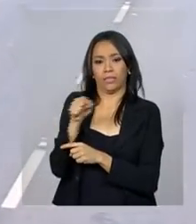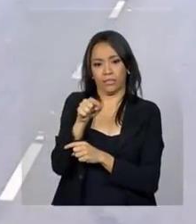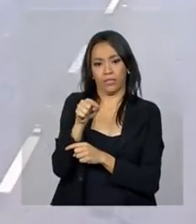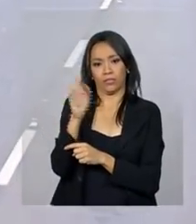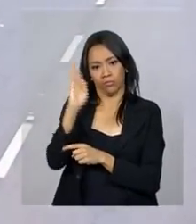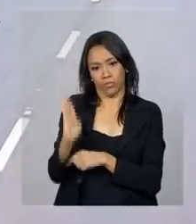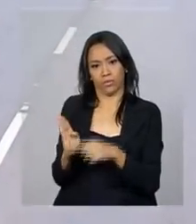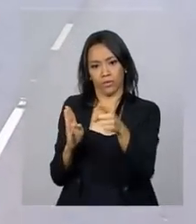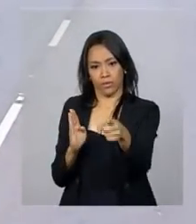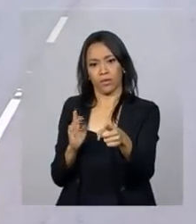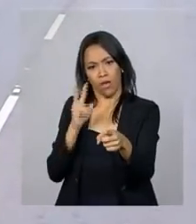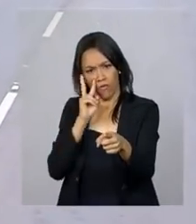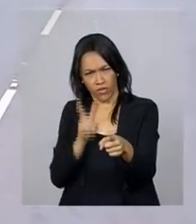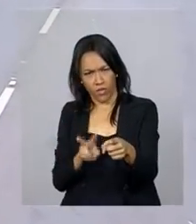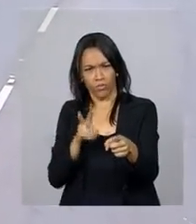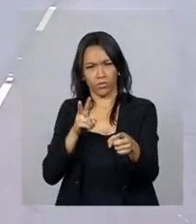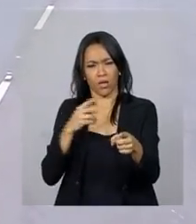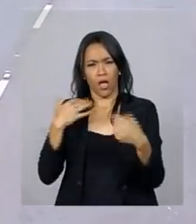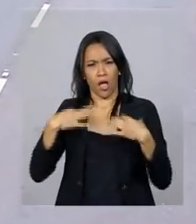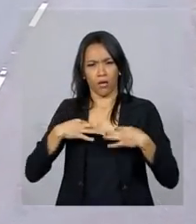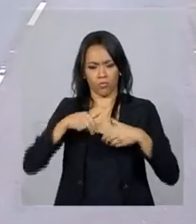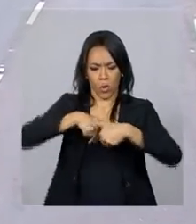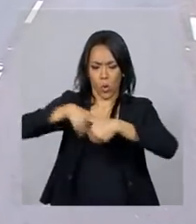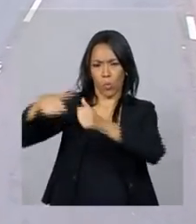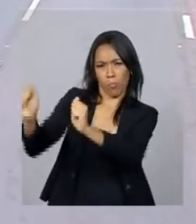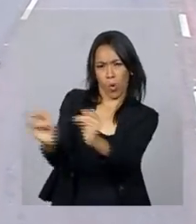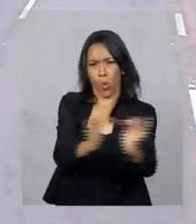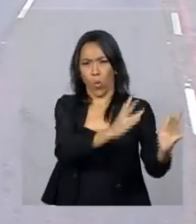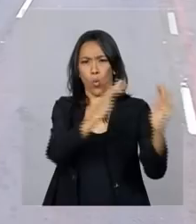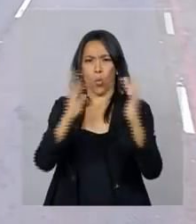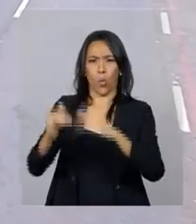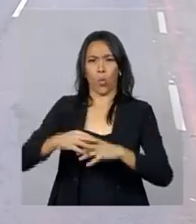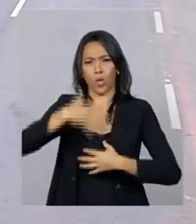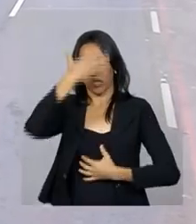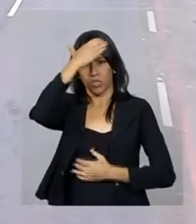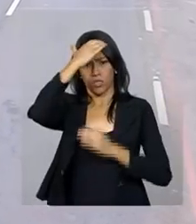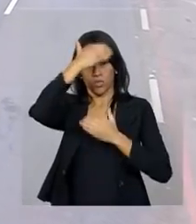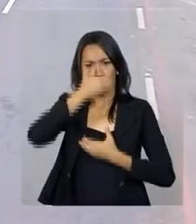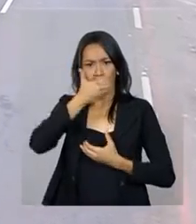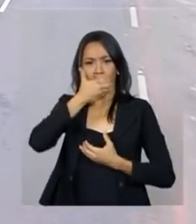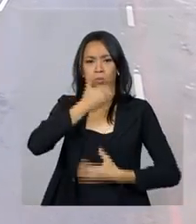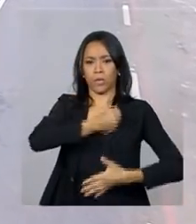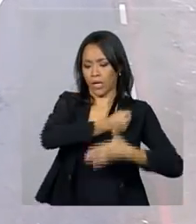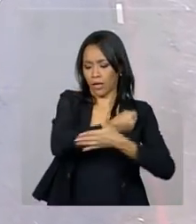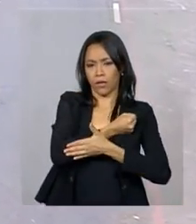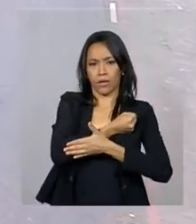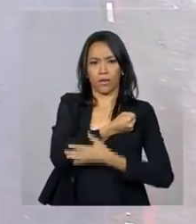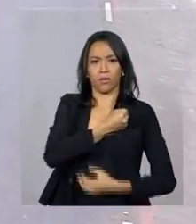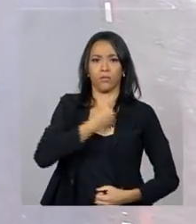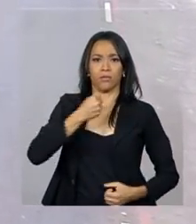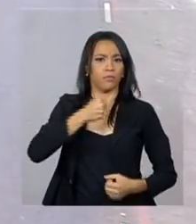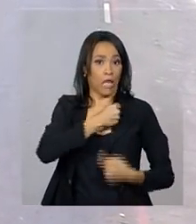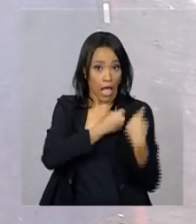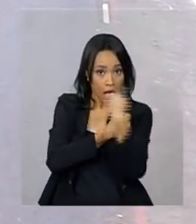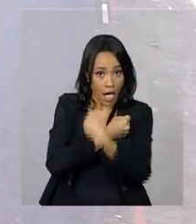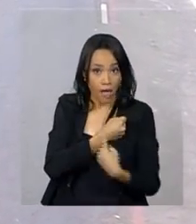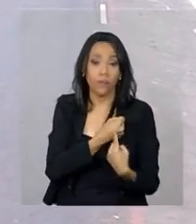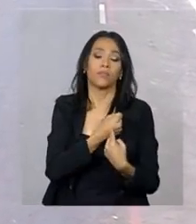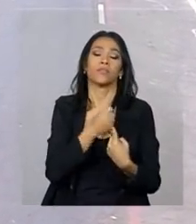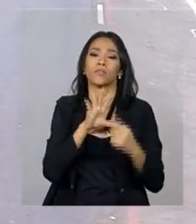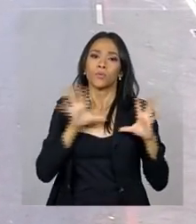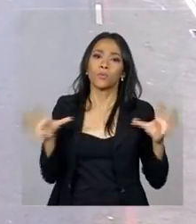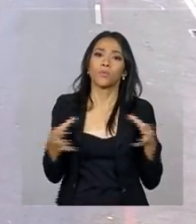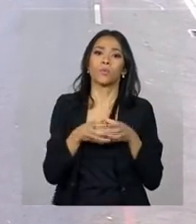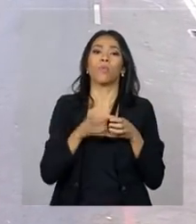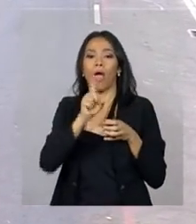que desfilou a pé, toda equipada com os escudos, com capacetes de proteção, e que vão atuar no